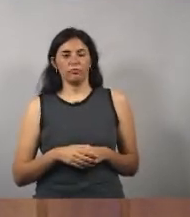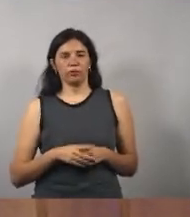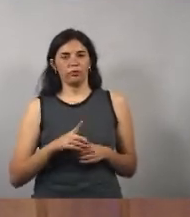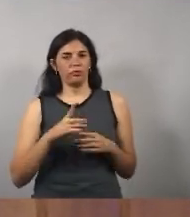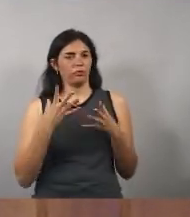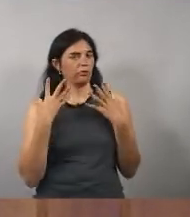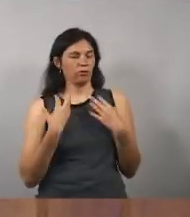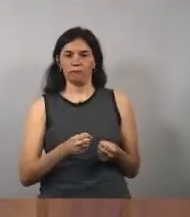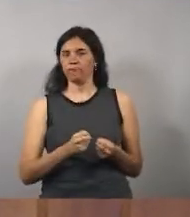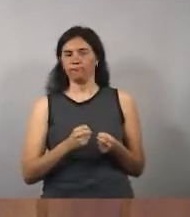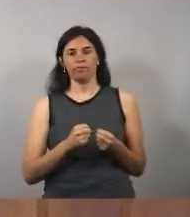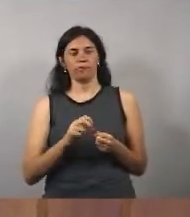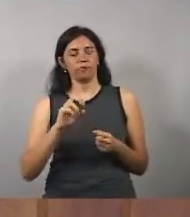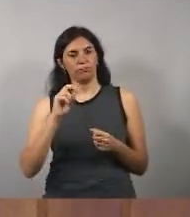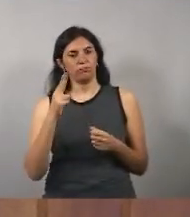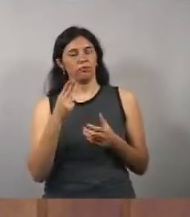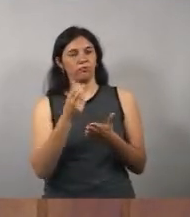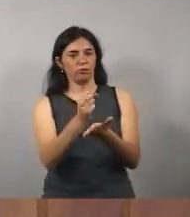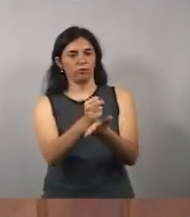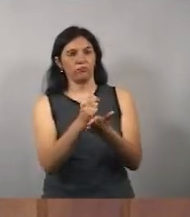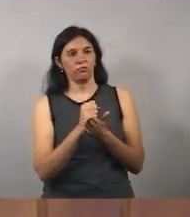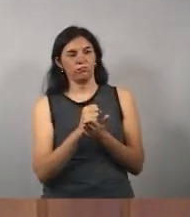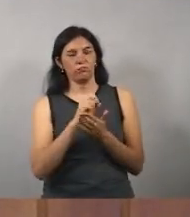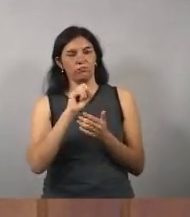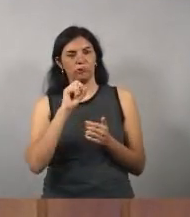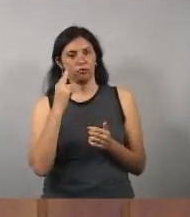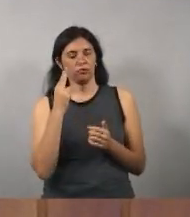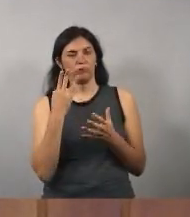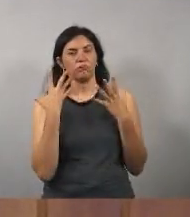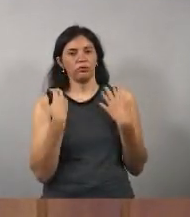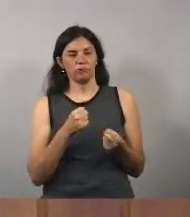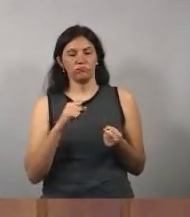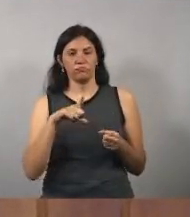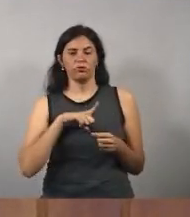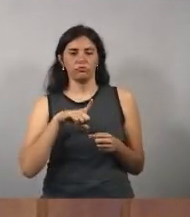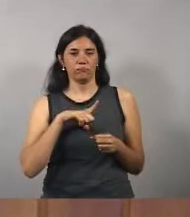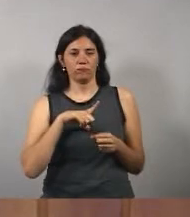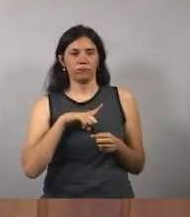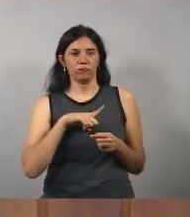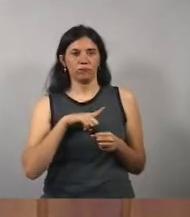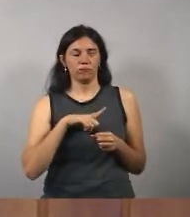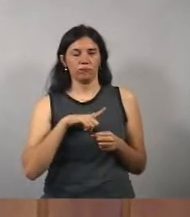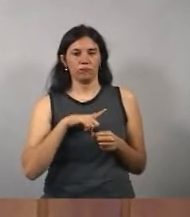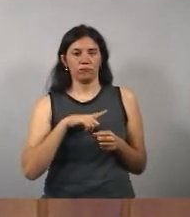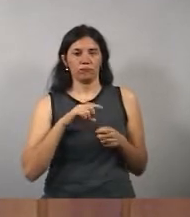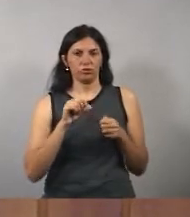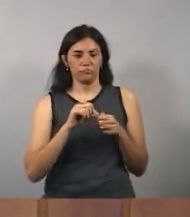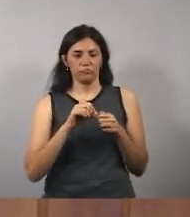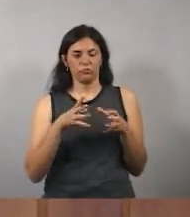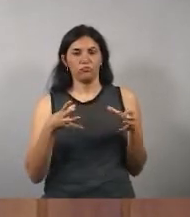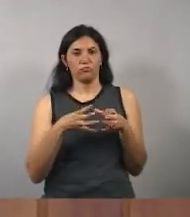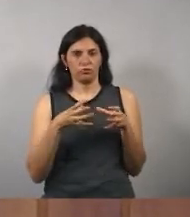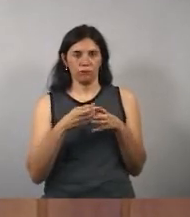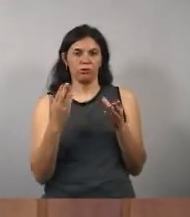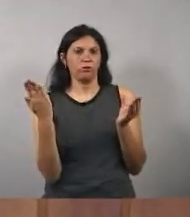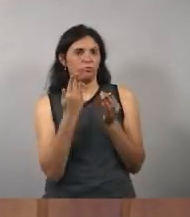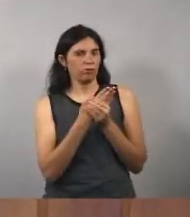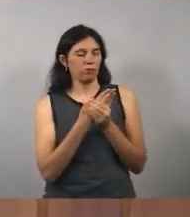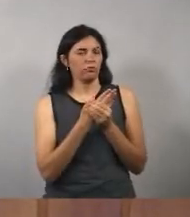isso. Ou encaminha, ou nós vamos ter, quem sabe, que instalar nesta casa uma comissão processante.